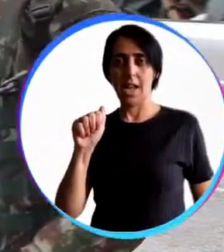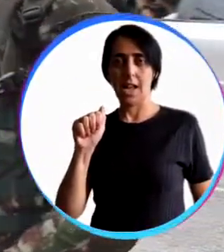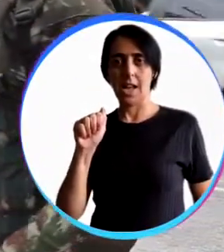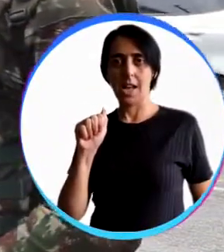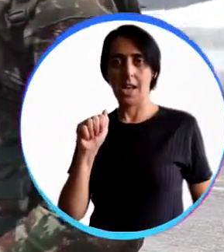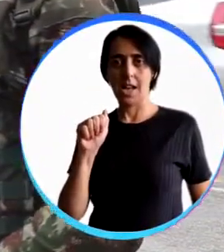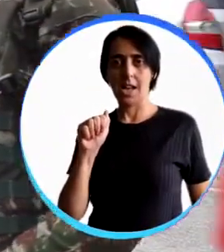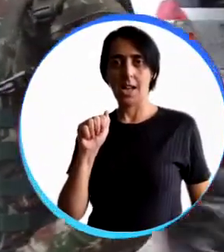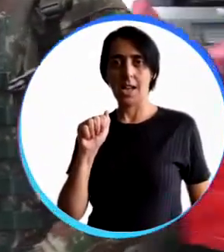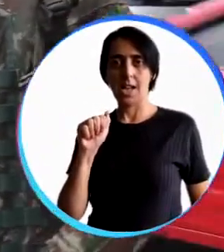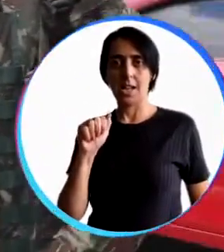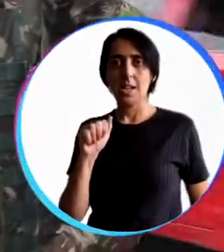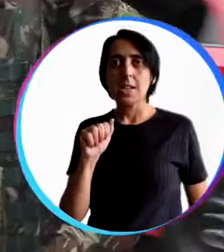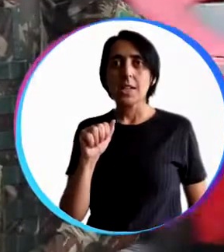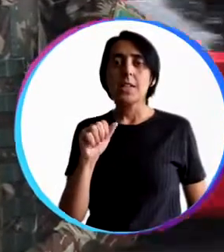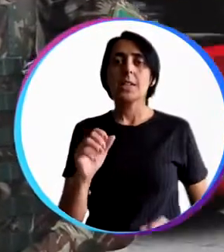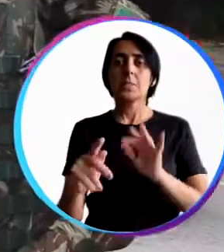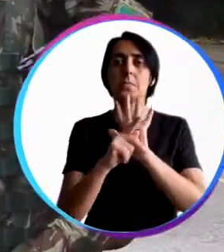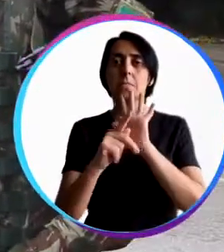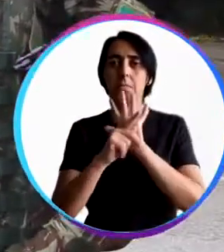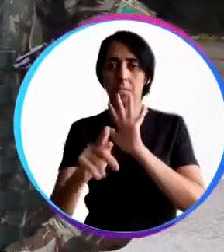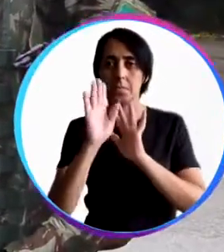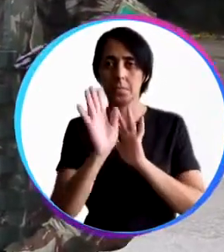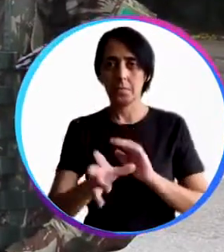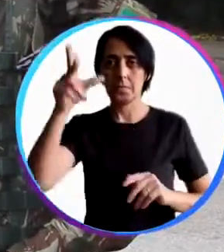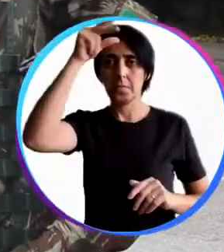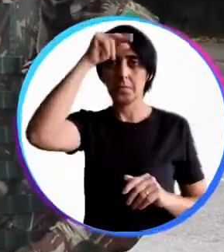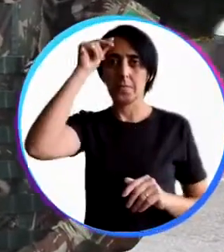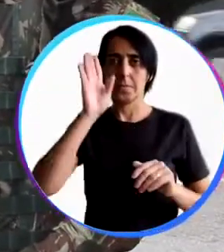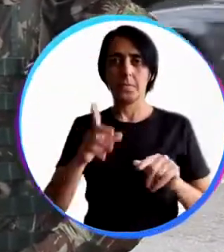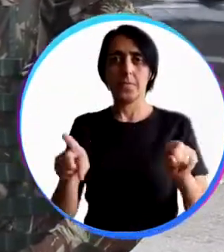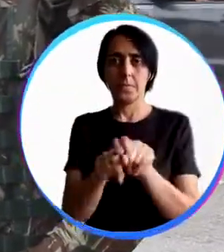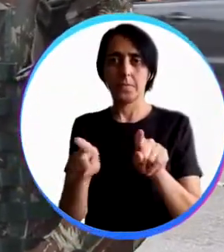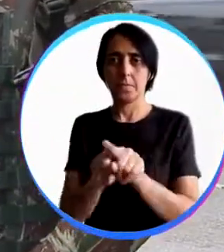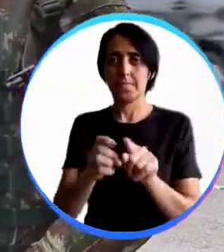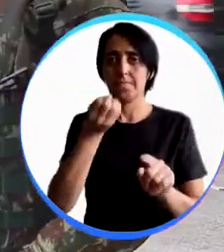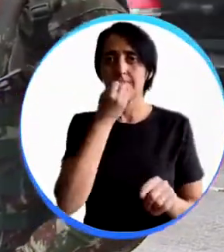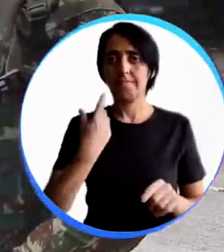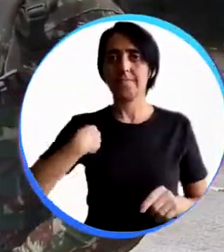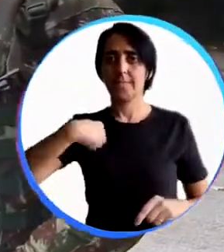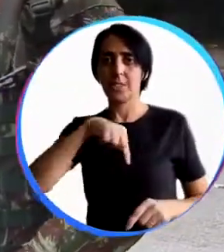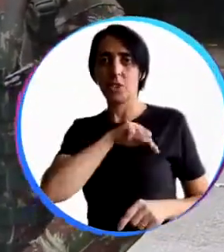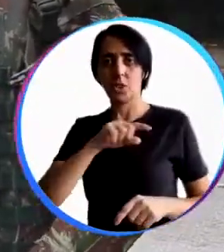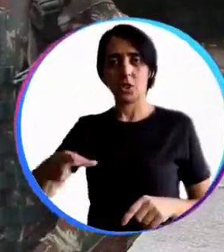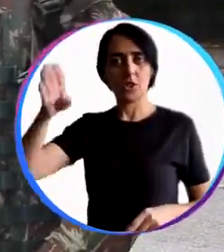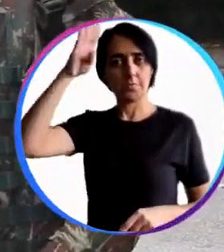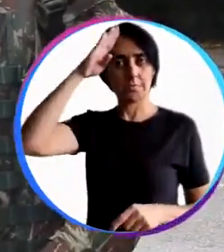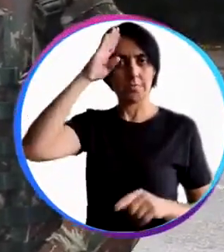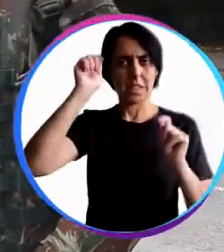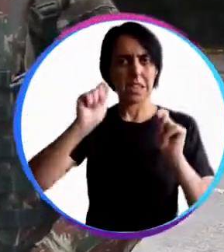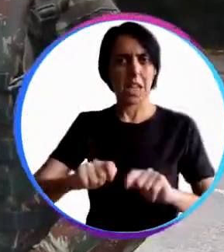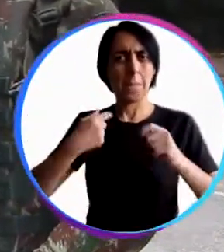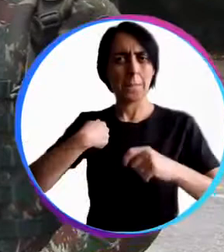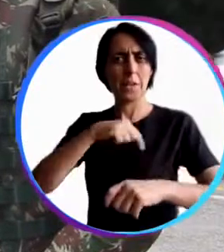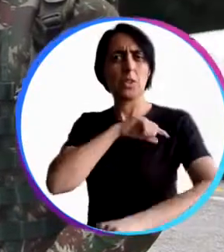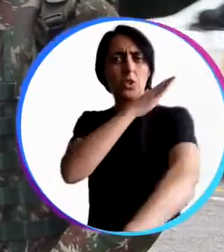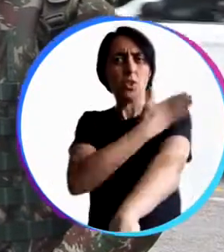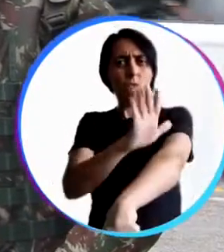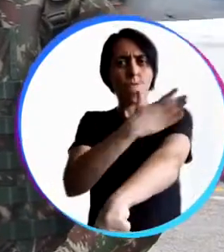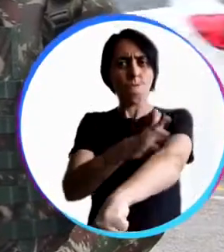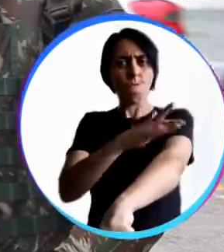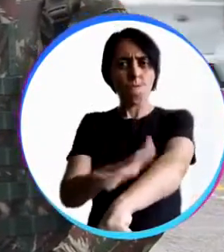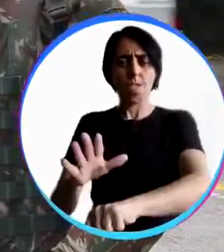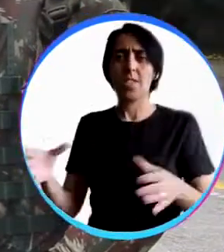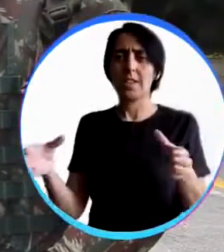com essa operação presença e uma vantagem também para nós do Exército, porque podemos aplicar o nosso soldado,